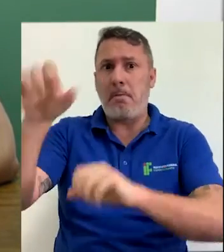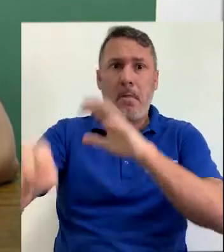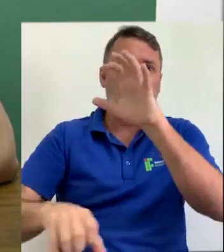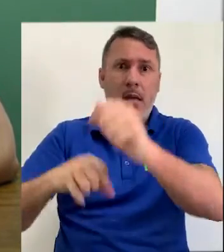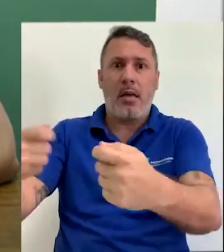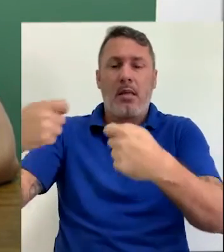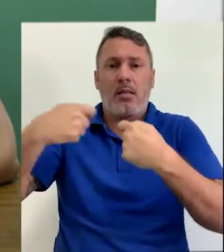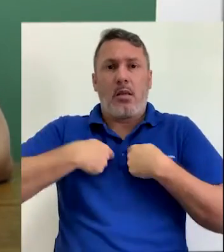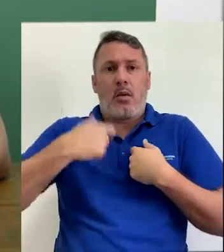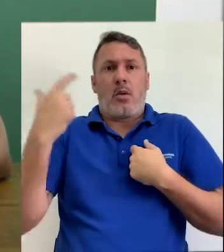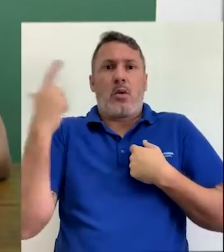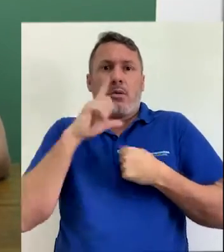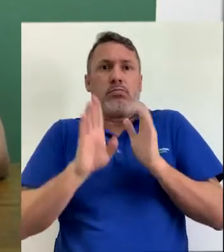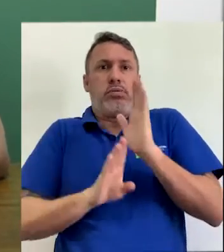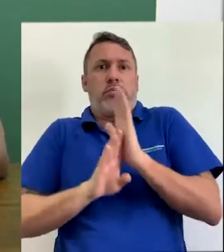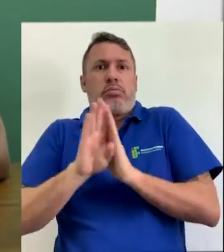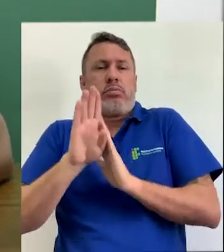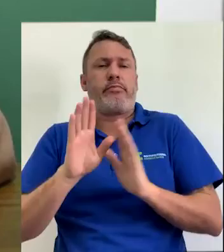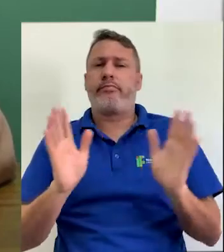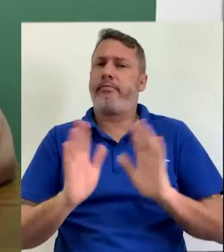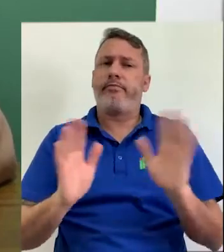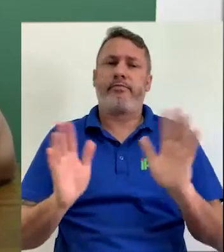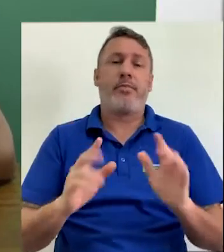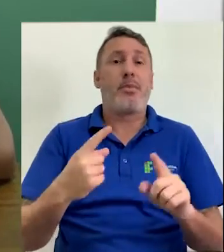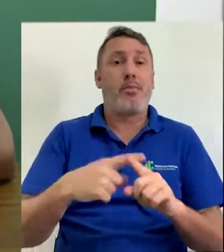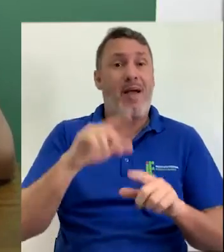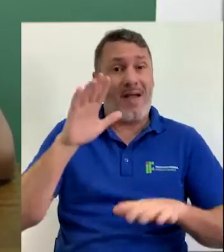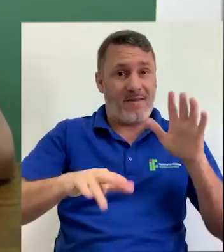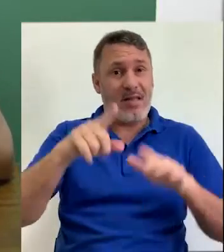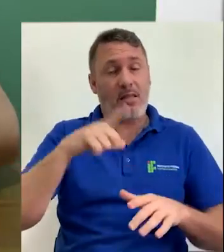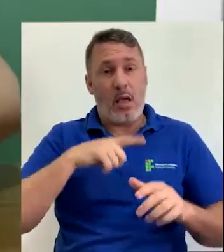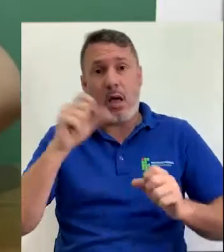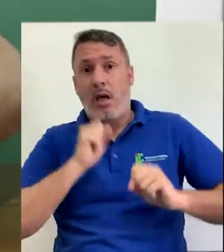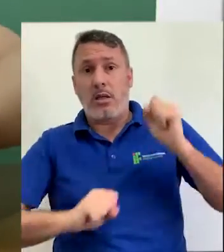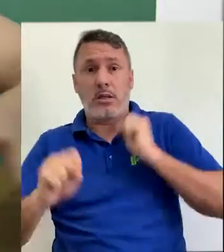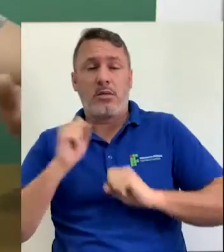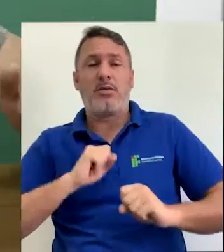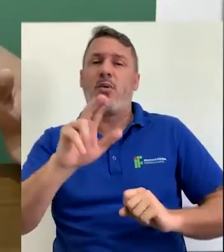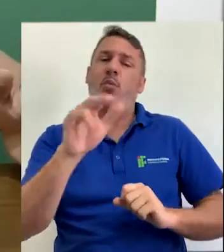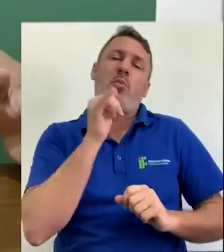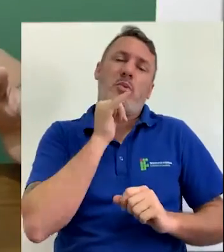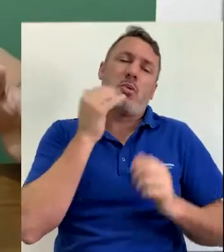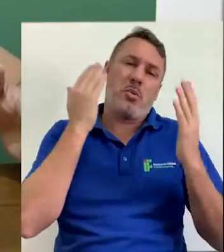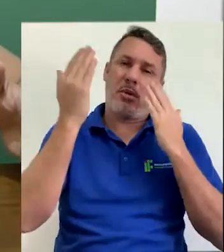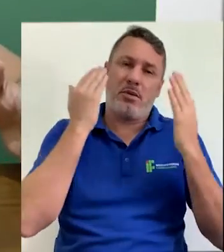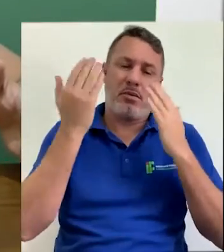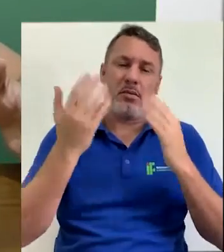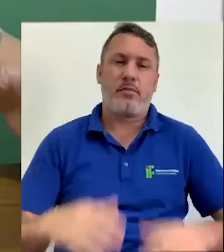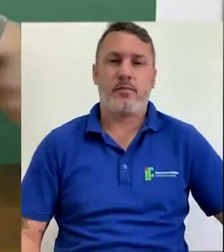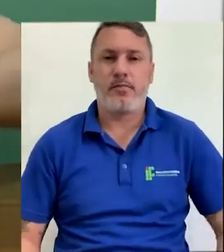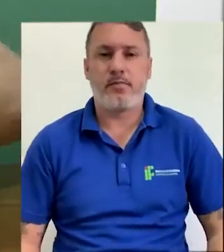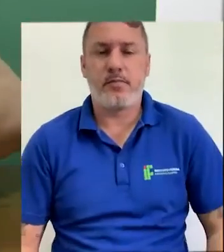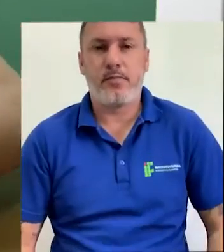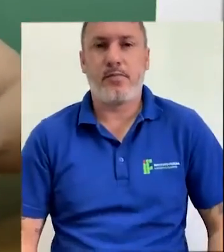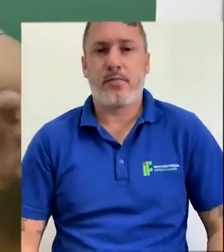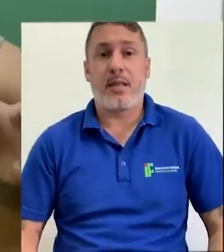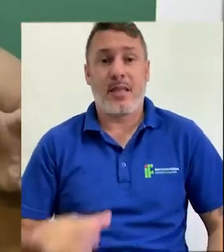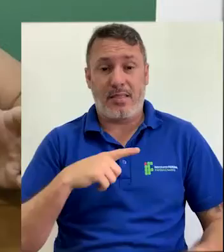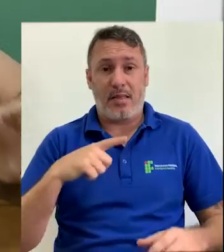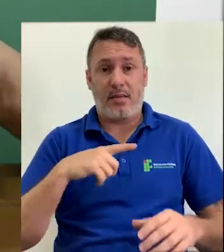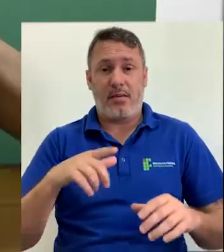êxito. Às vezes, naquela ânsia de montar uma cobertura com